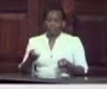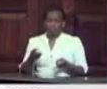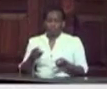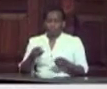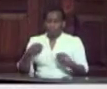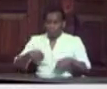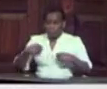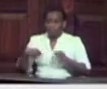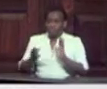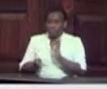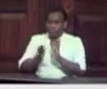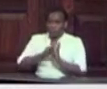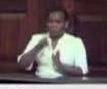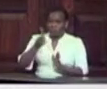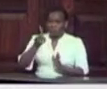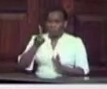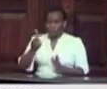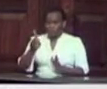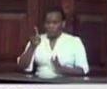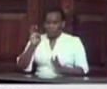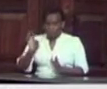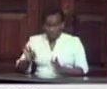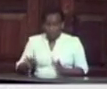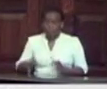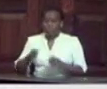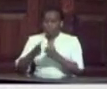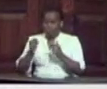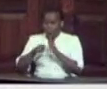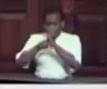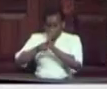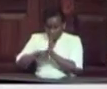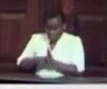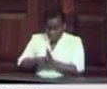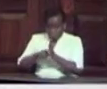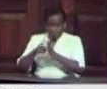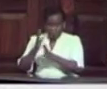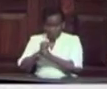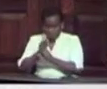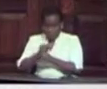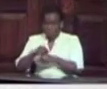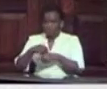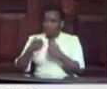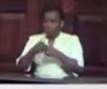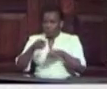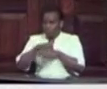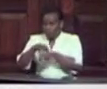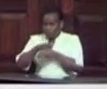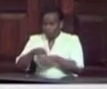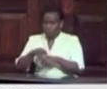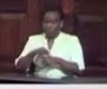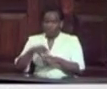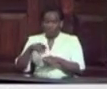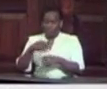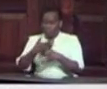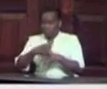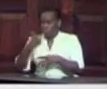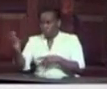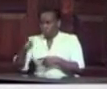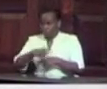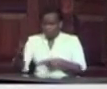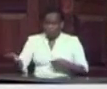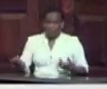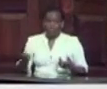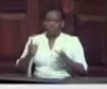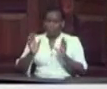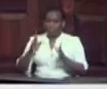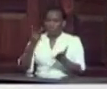uma emenda do PDT pedindo uma auditoria nas linhas intermunicipais, a exemplo do que já acontece,